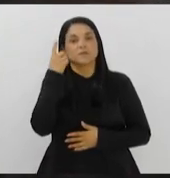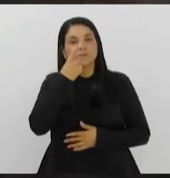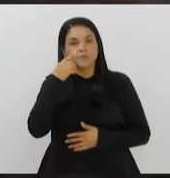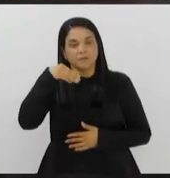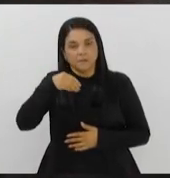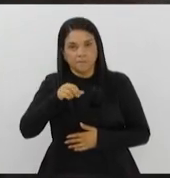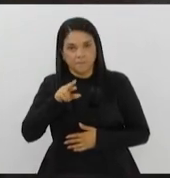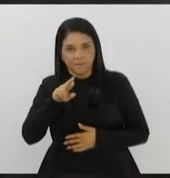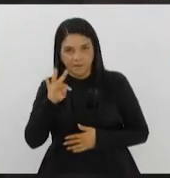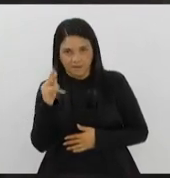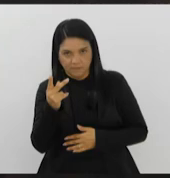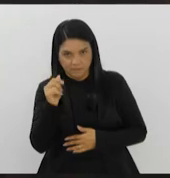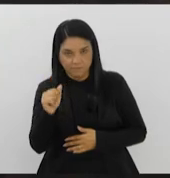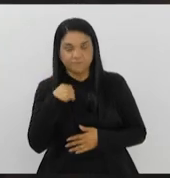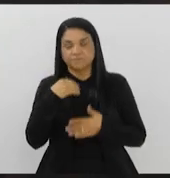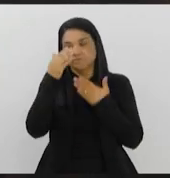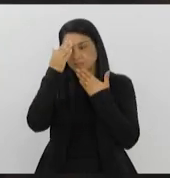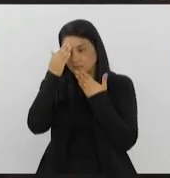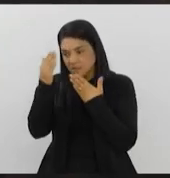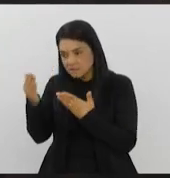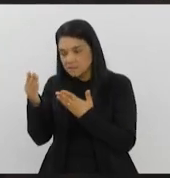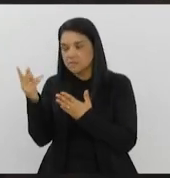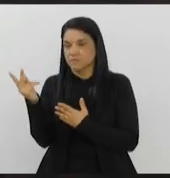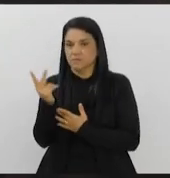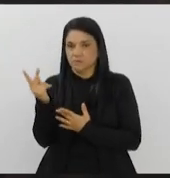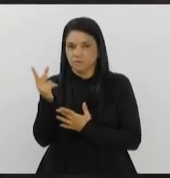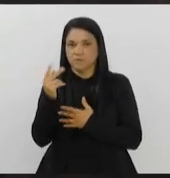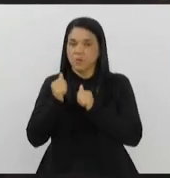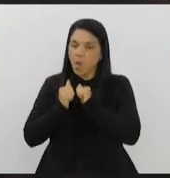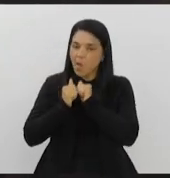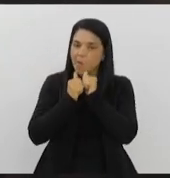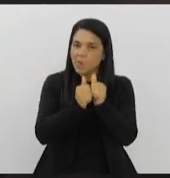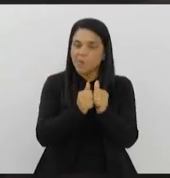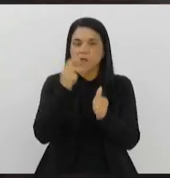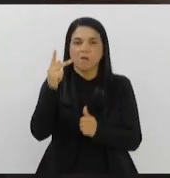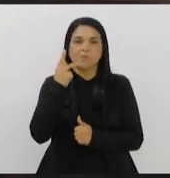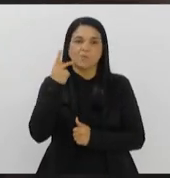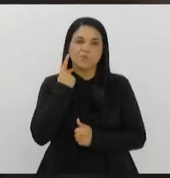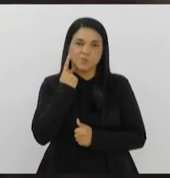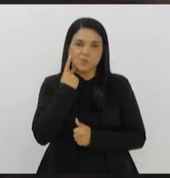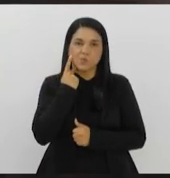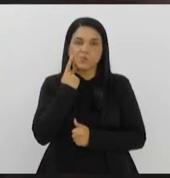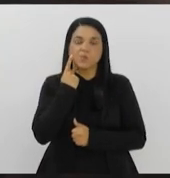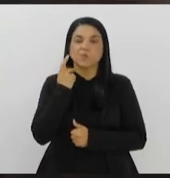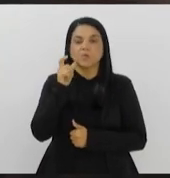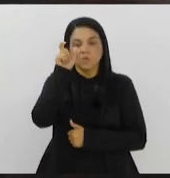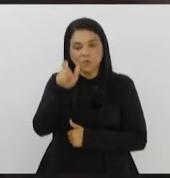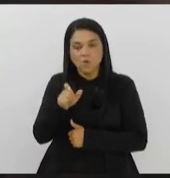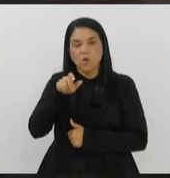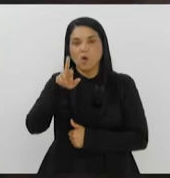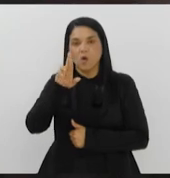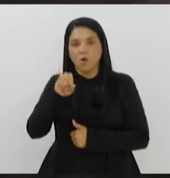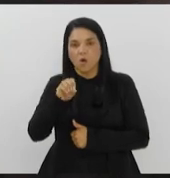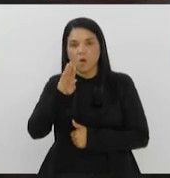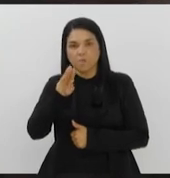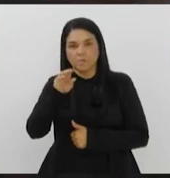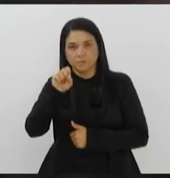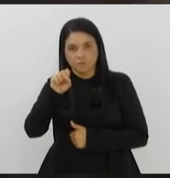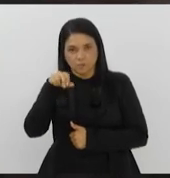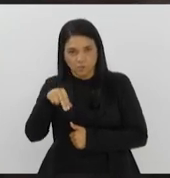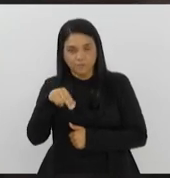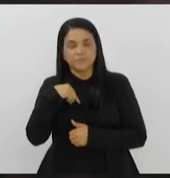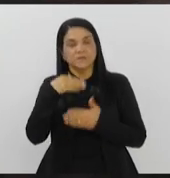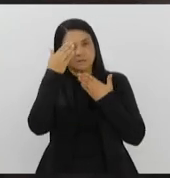agradecer a vocês por ter acompanhado a nossa procuradoria na figura do Dr. Robson, nos representar tão bem lá, agradecer